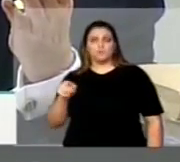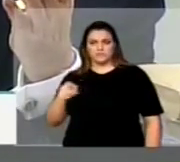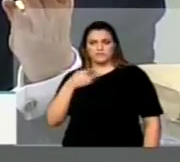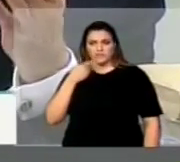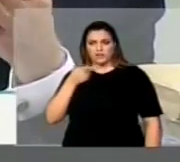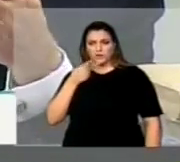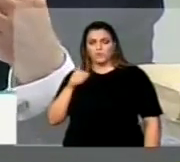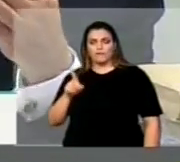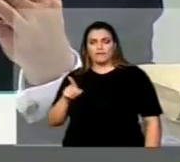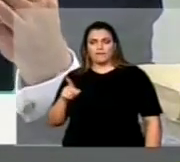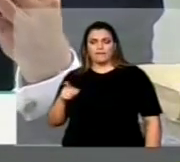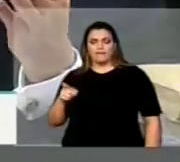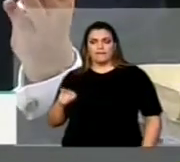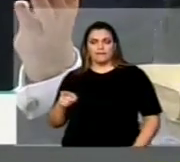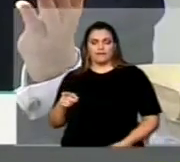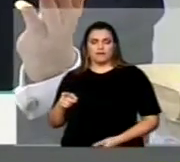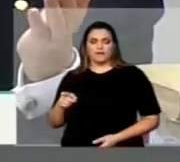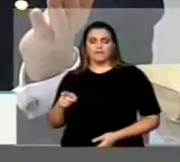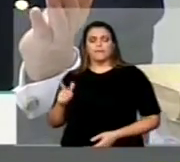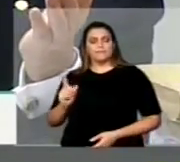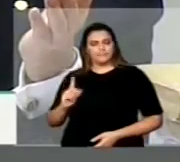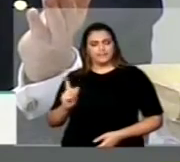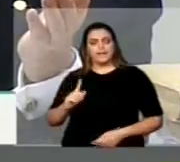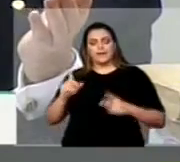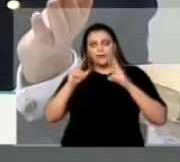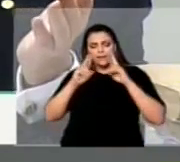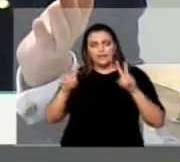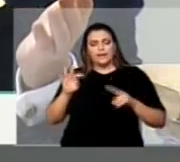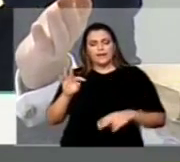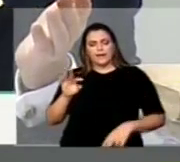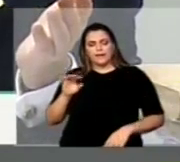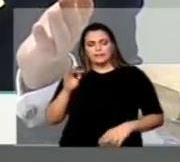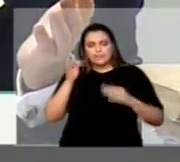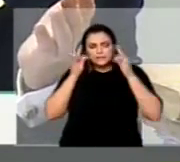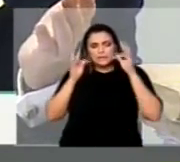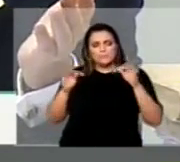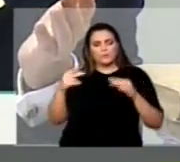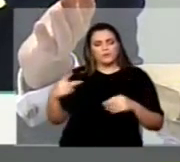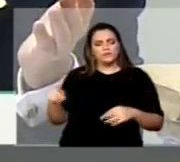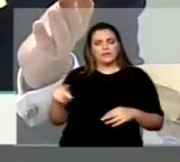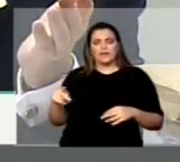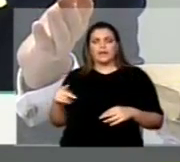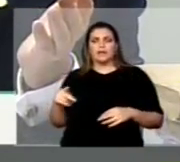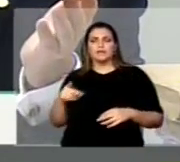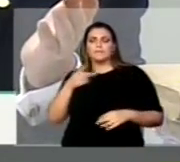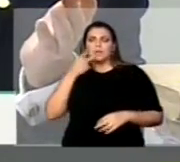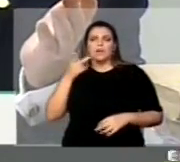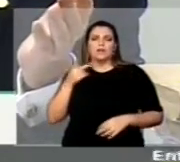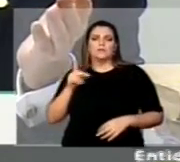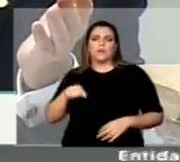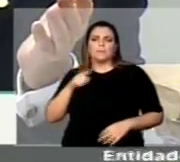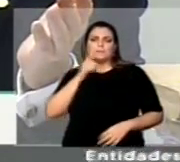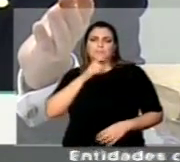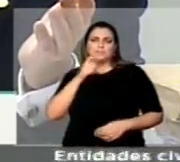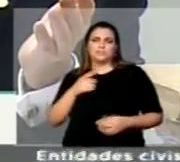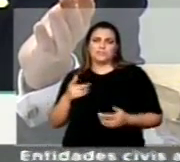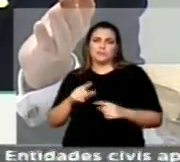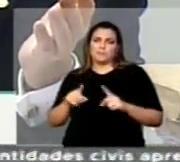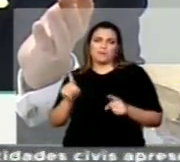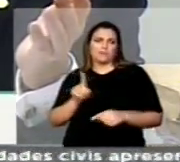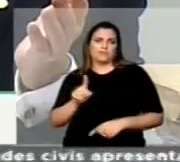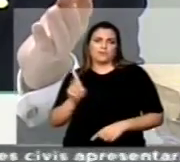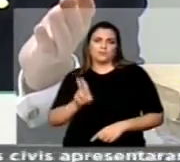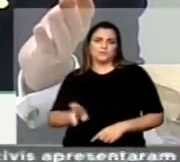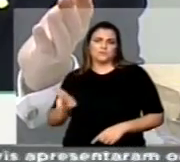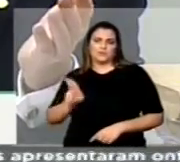da denúncia, tem depoimento dele desmentindo aquele depoimento, que infelizmente não foi usado. E como é matéria de instrução